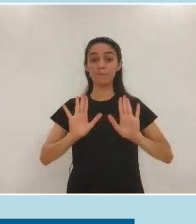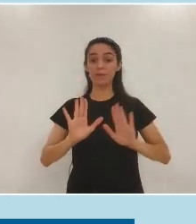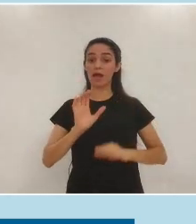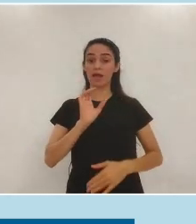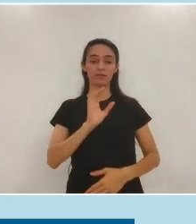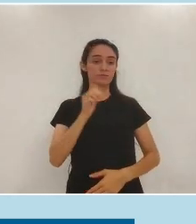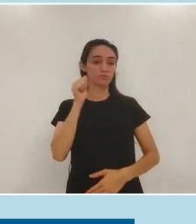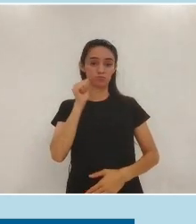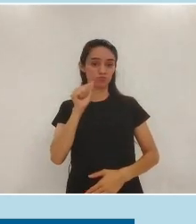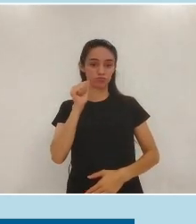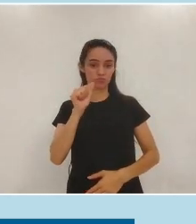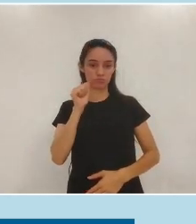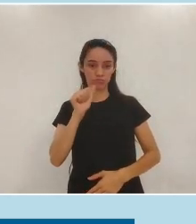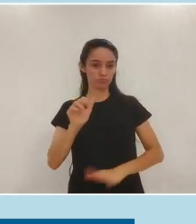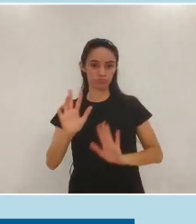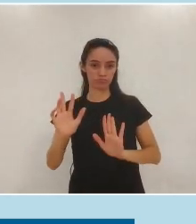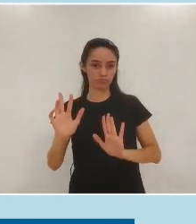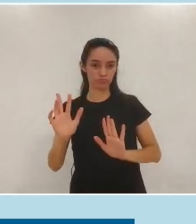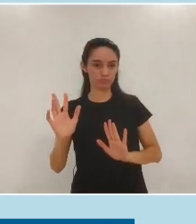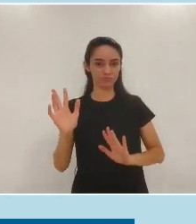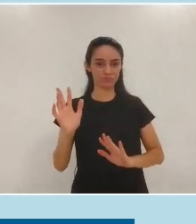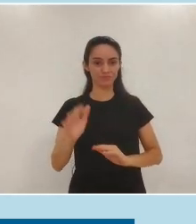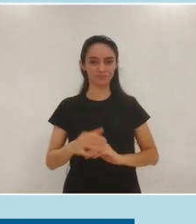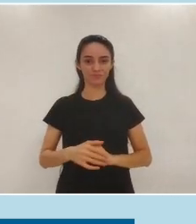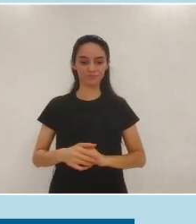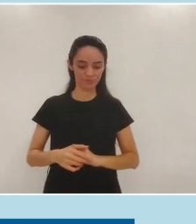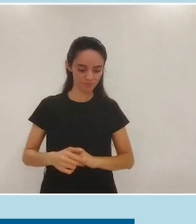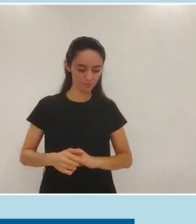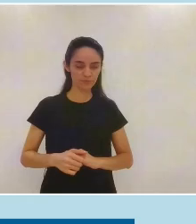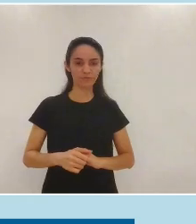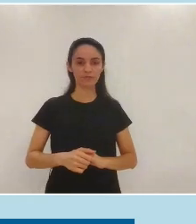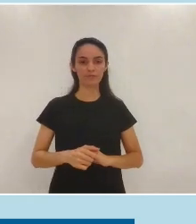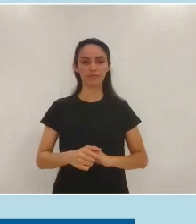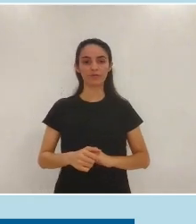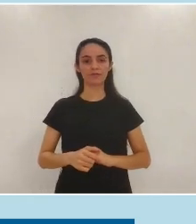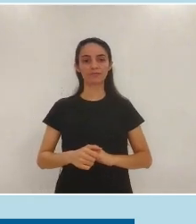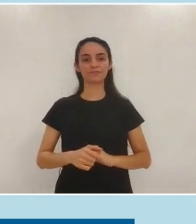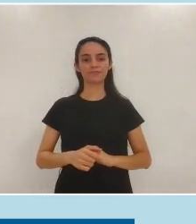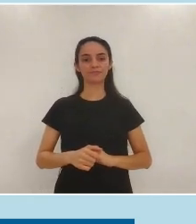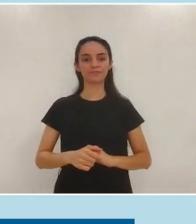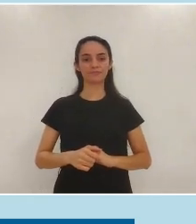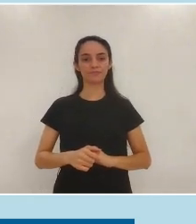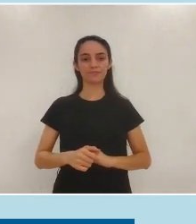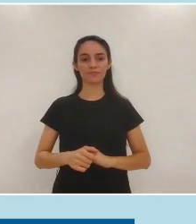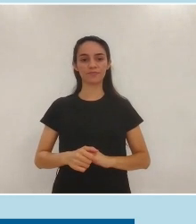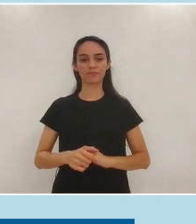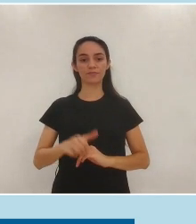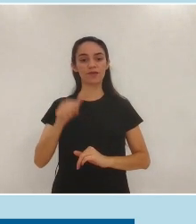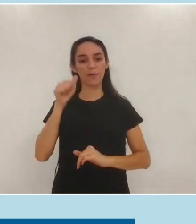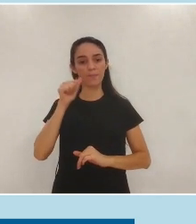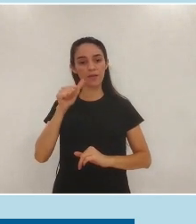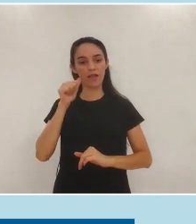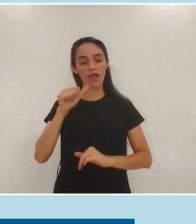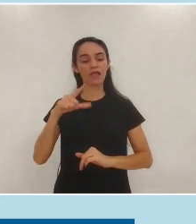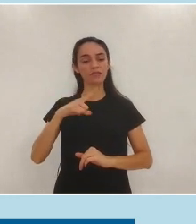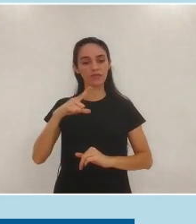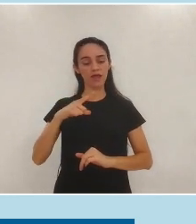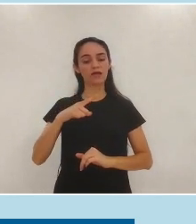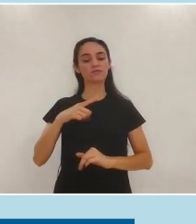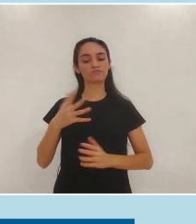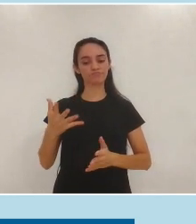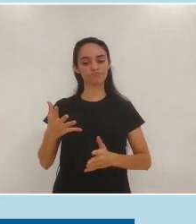Ela tem uma probabilidade maior de ter síndrome de Ehlers-Danlos. A síndrome